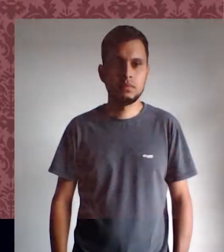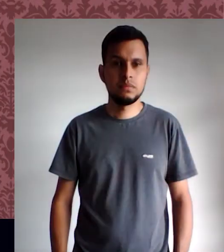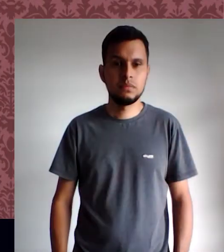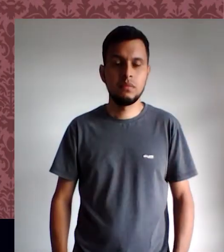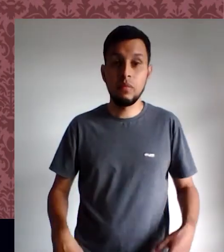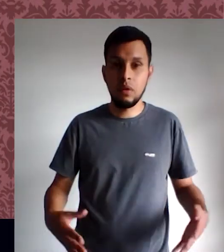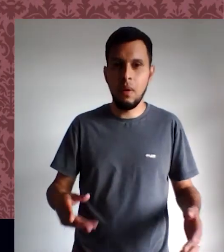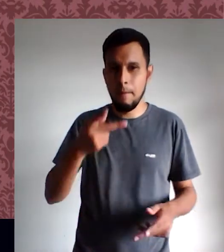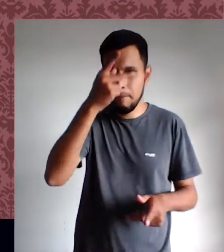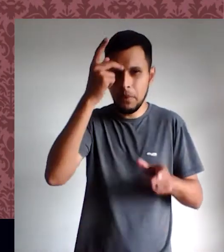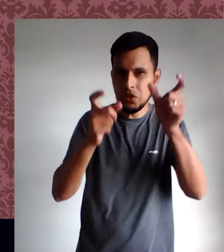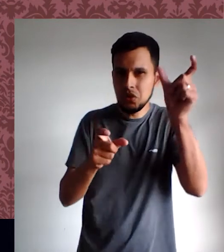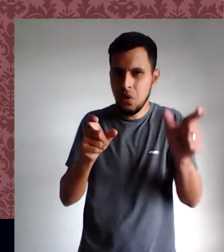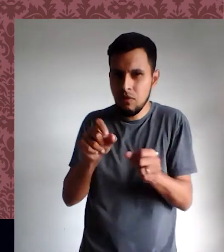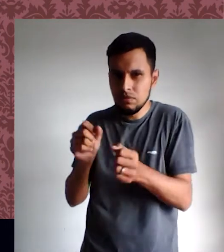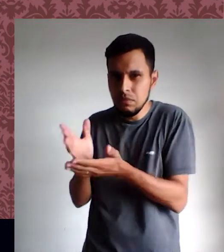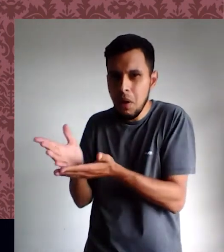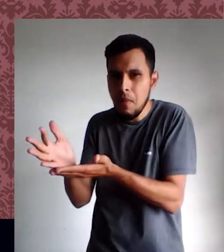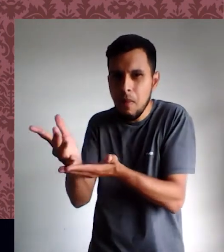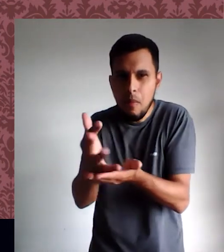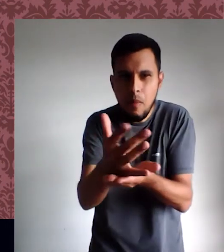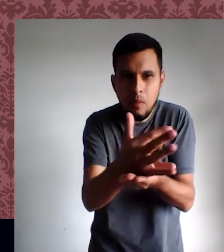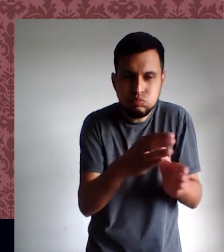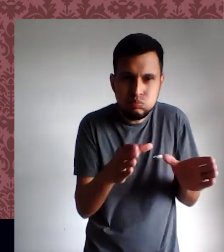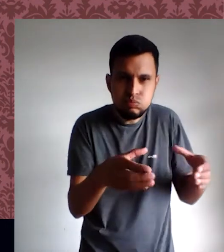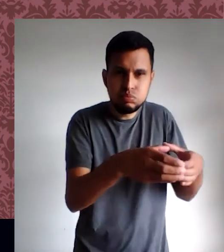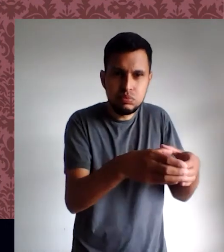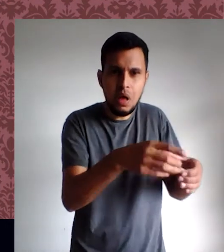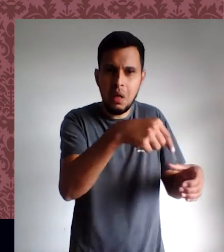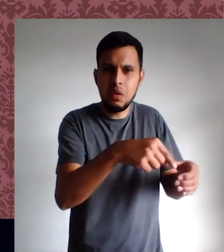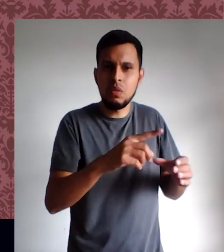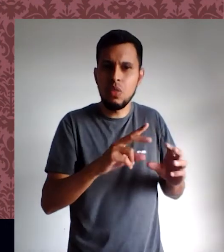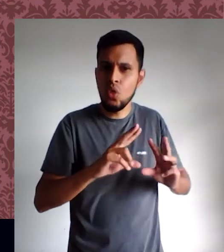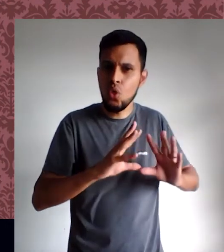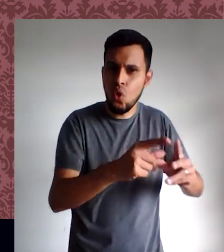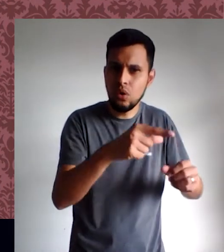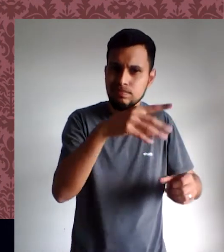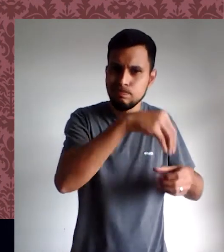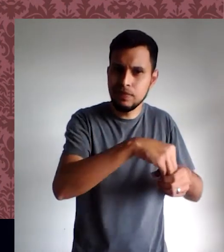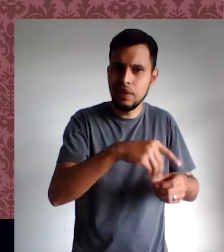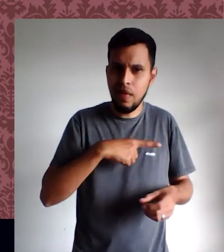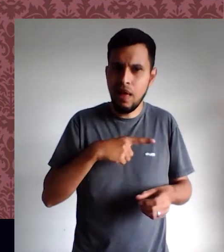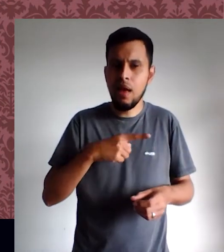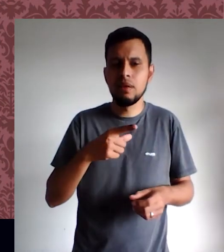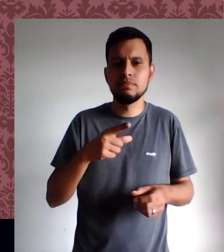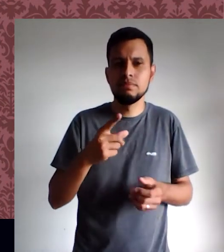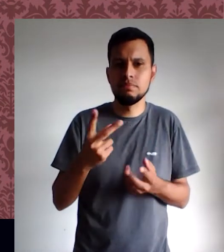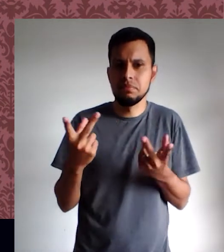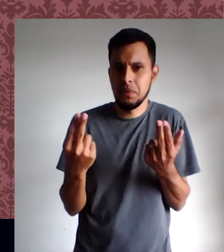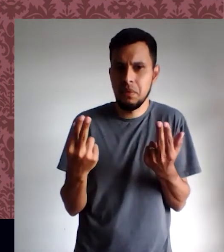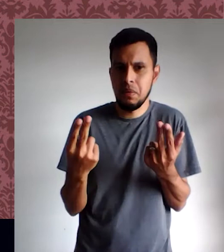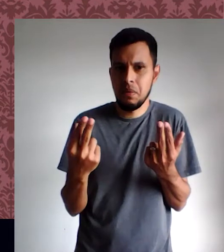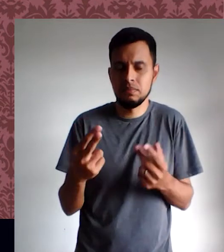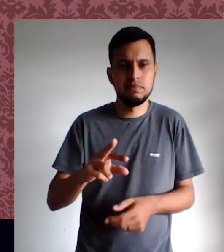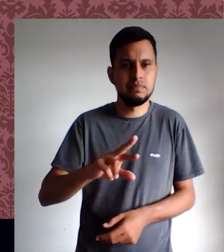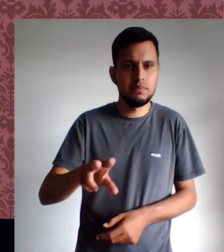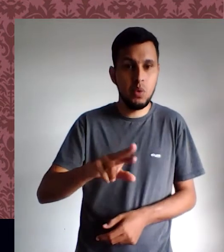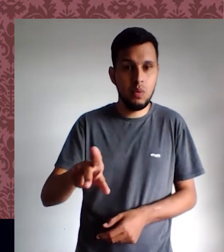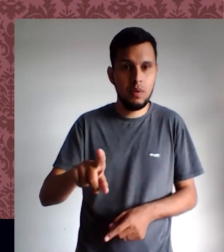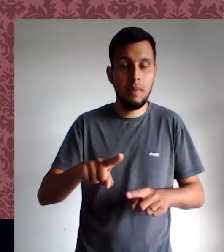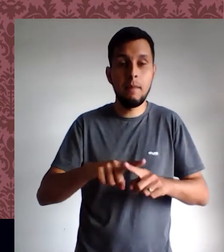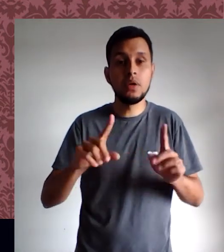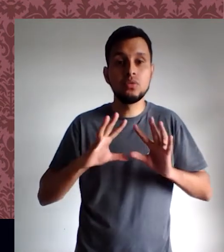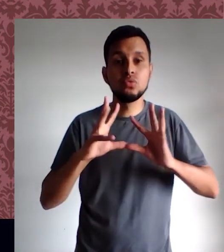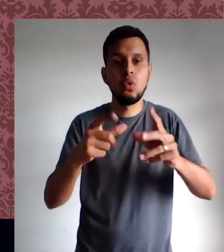Não dá para colocar todo mundo dentro de um pacotinho e dizer que todo mundo é igual. Ninguém é igual, mas todo mundo precisa ter os